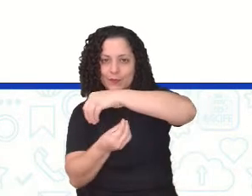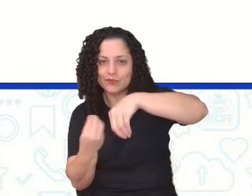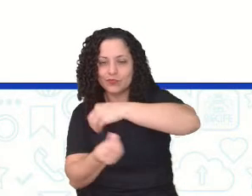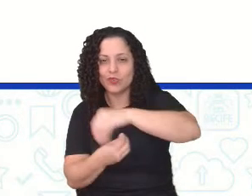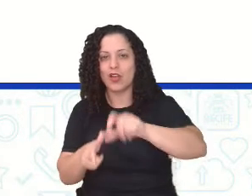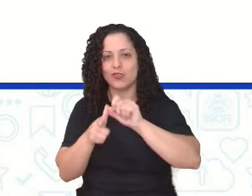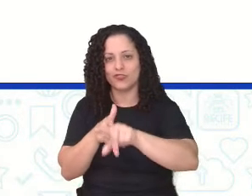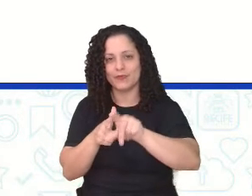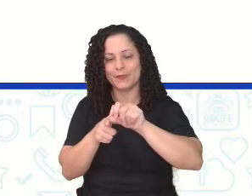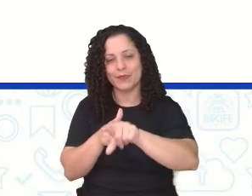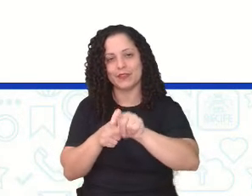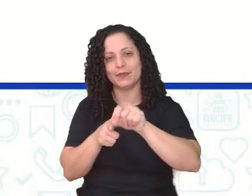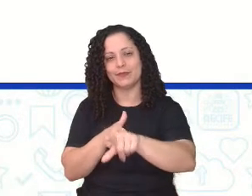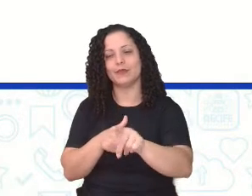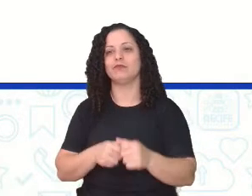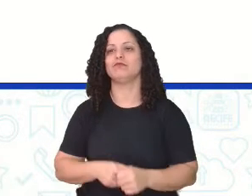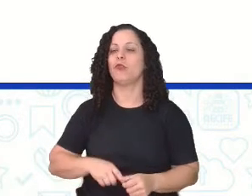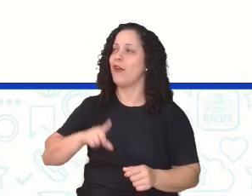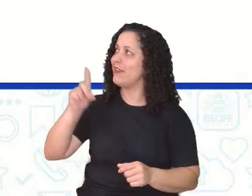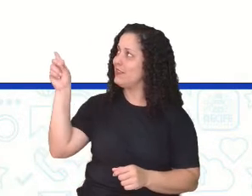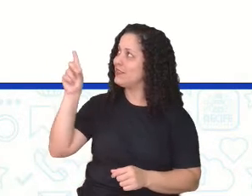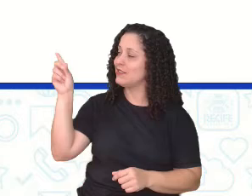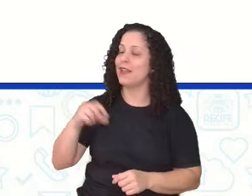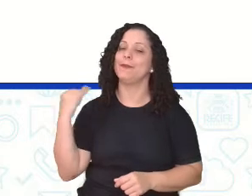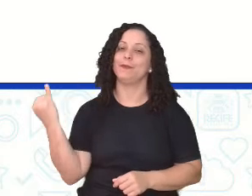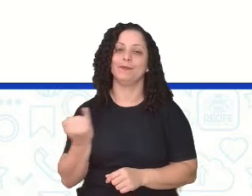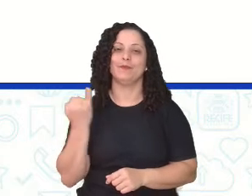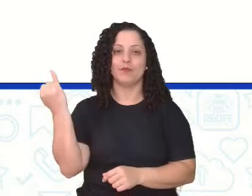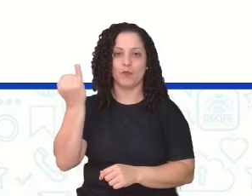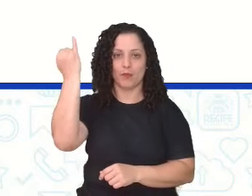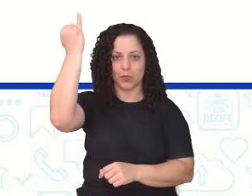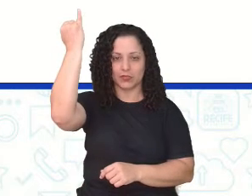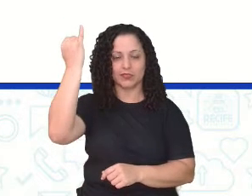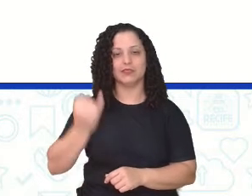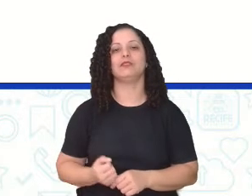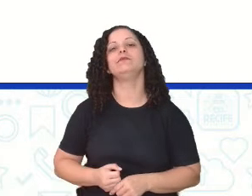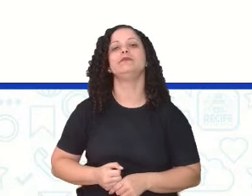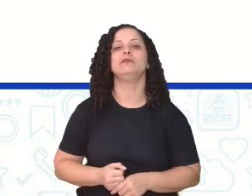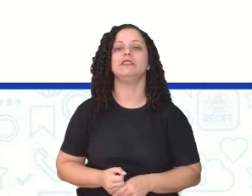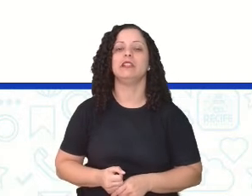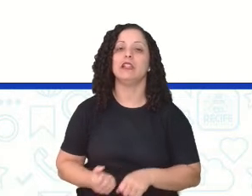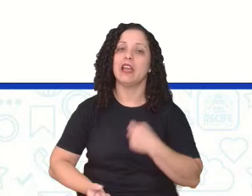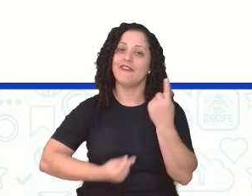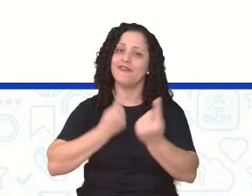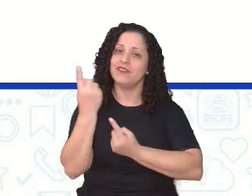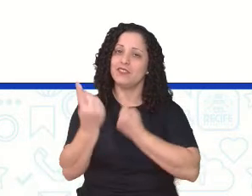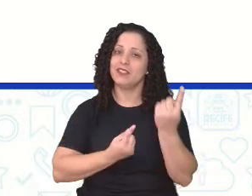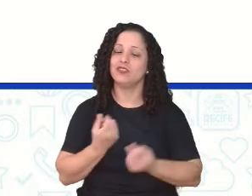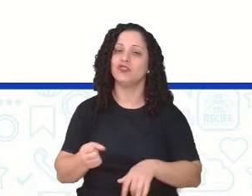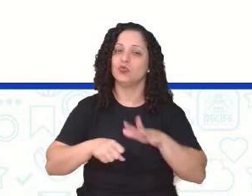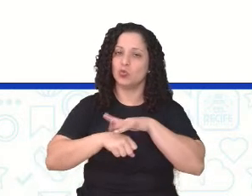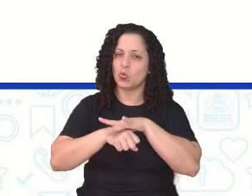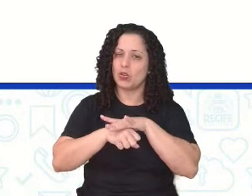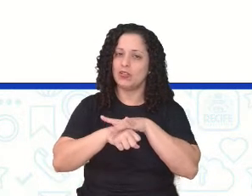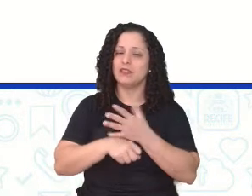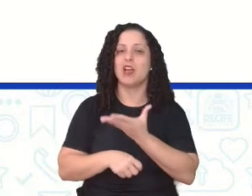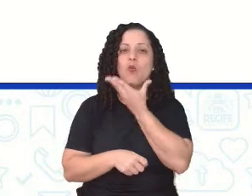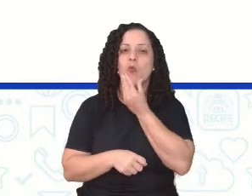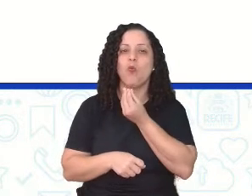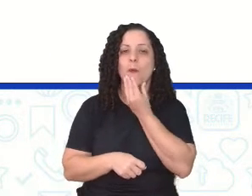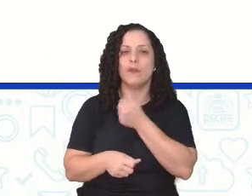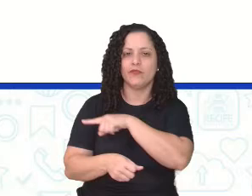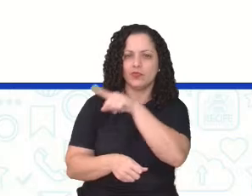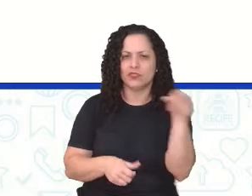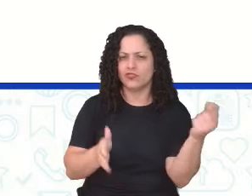dela. Então, ela é muito importante realmente e é muito das causas, né? Muitas doenças, se vocês